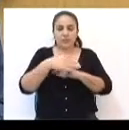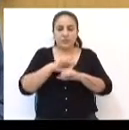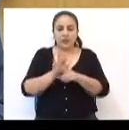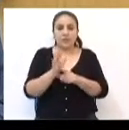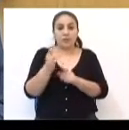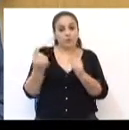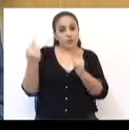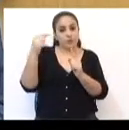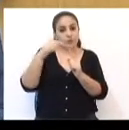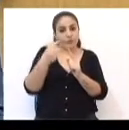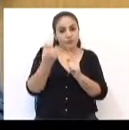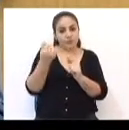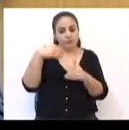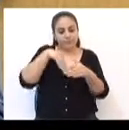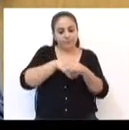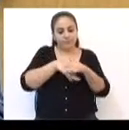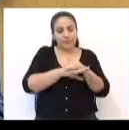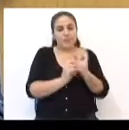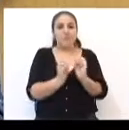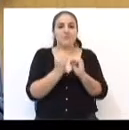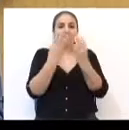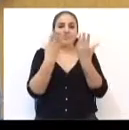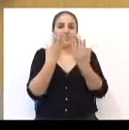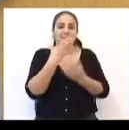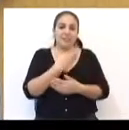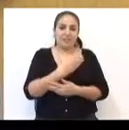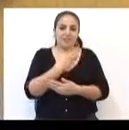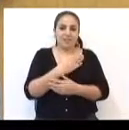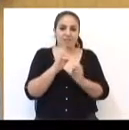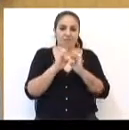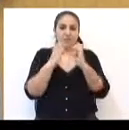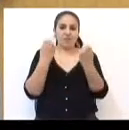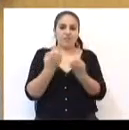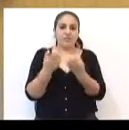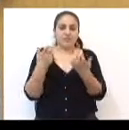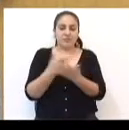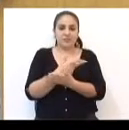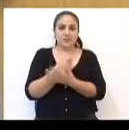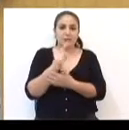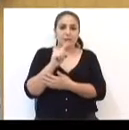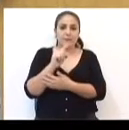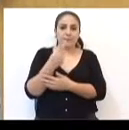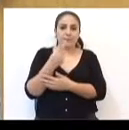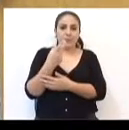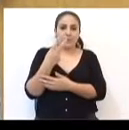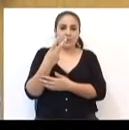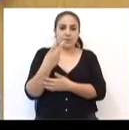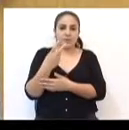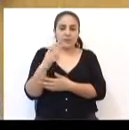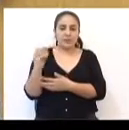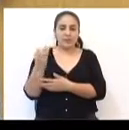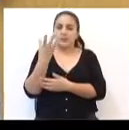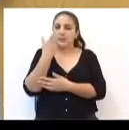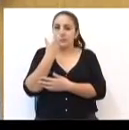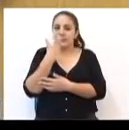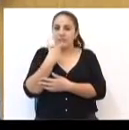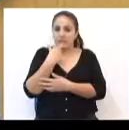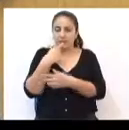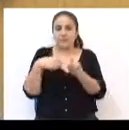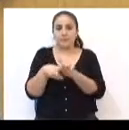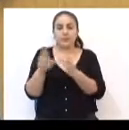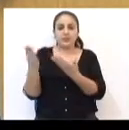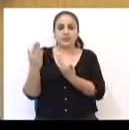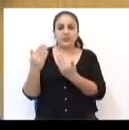de arrecadar fundos para a festa de Natal. O evento será realizado para 1.500 crianças e adolescentes